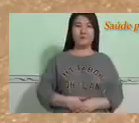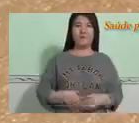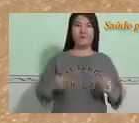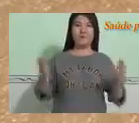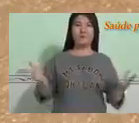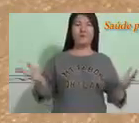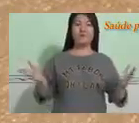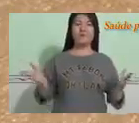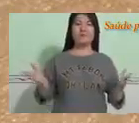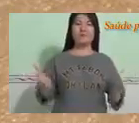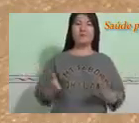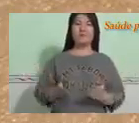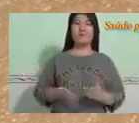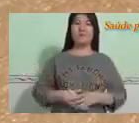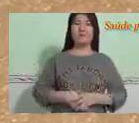vírgula, o